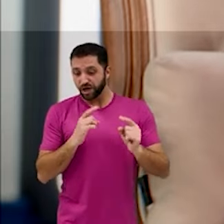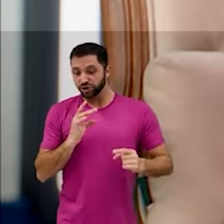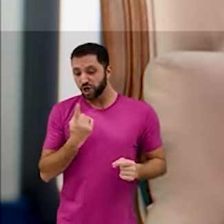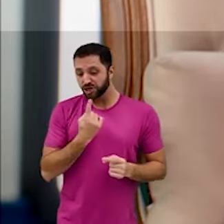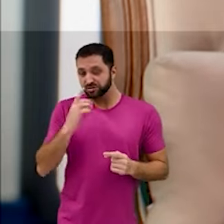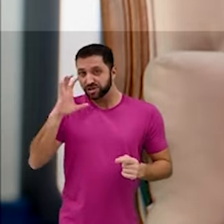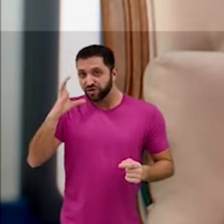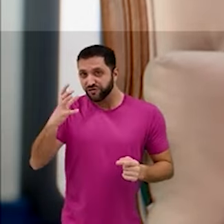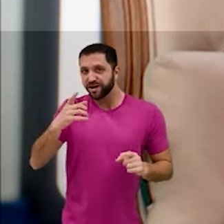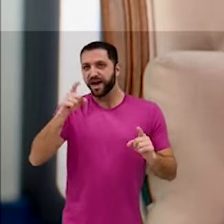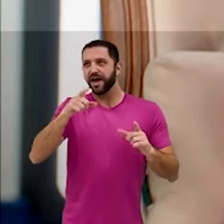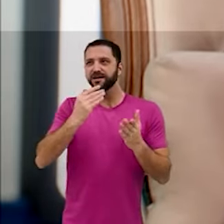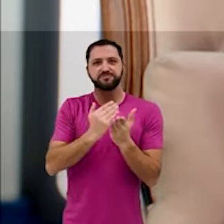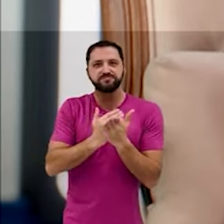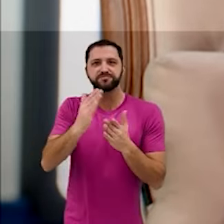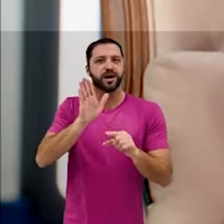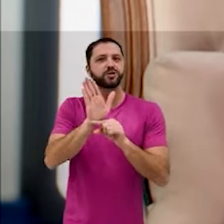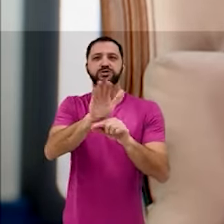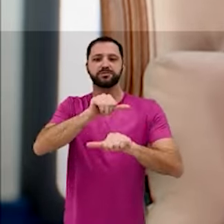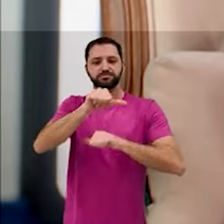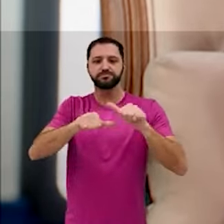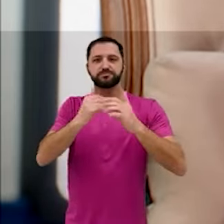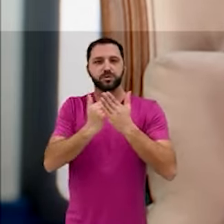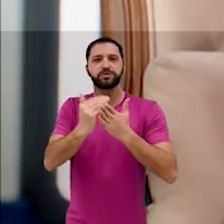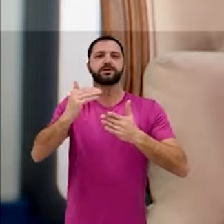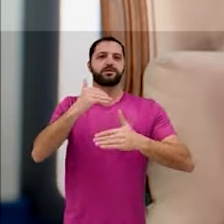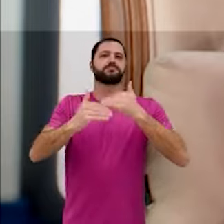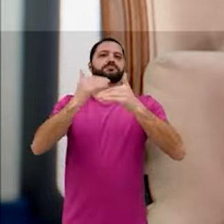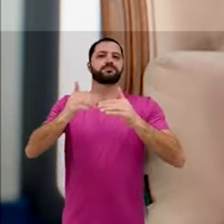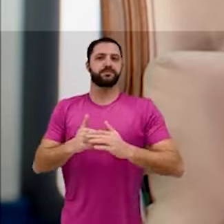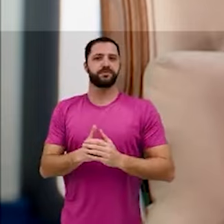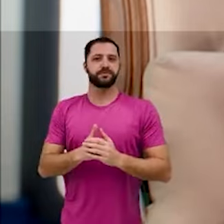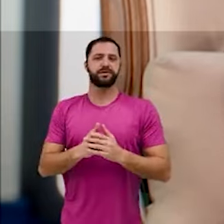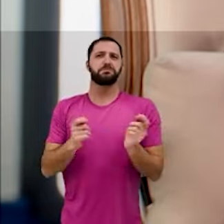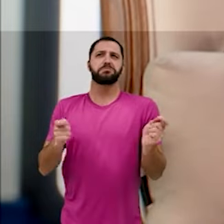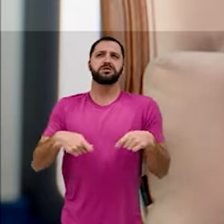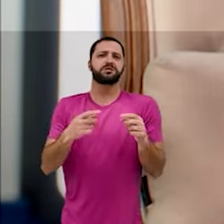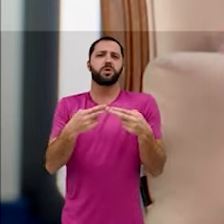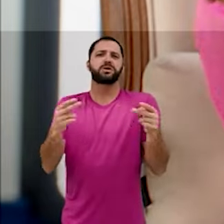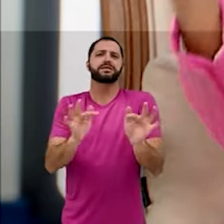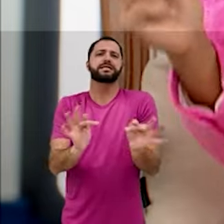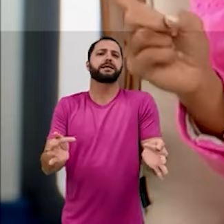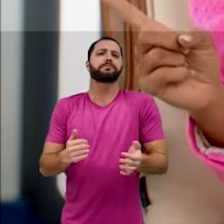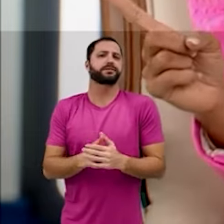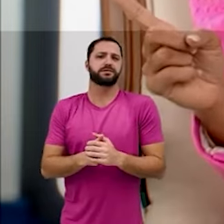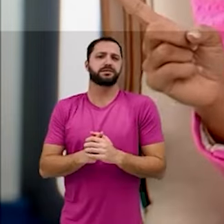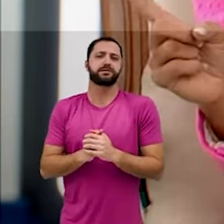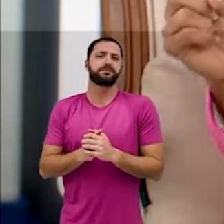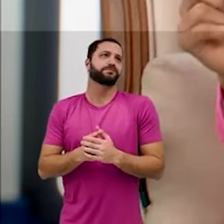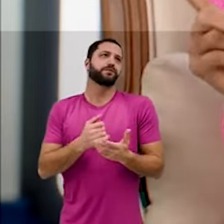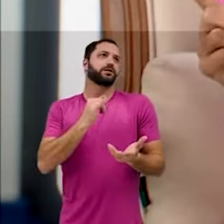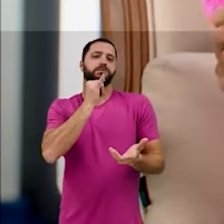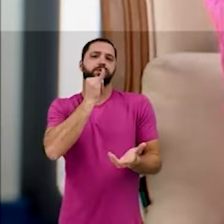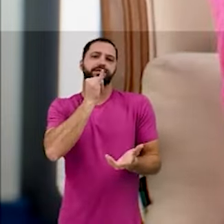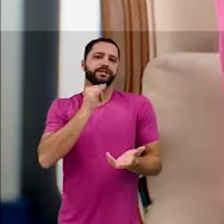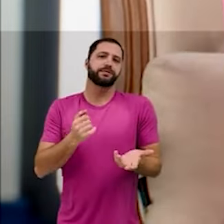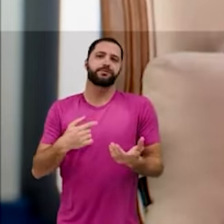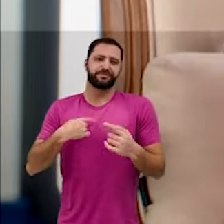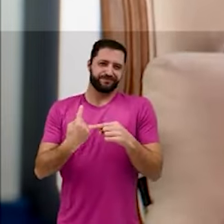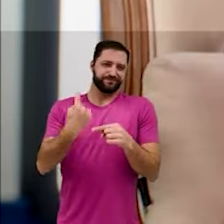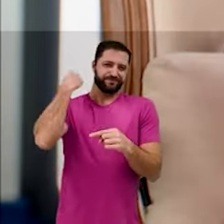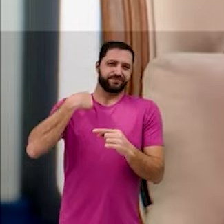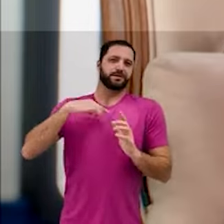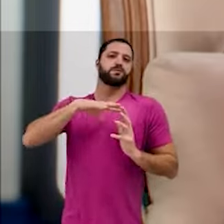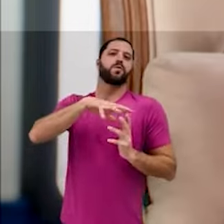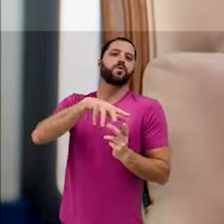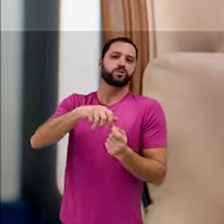é o suficiente para você sair de onde você está. E pode ser fazendo uma coisa muito simples. Eu, por exemplo, saí